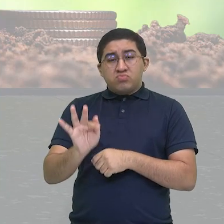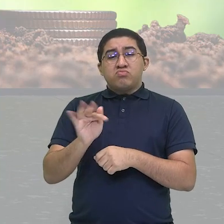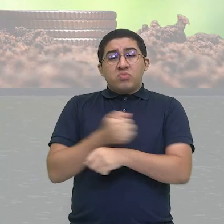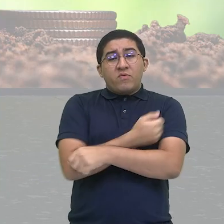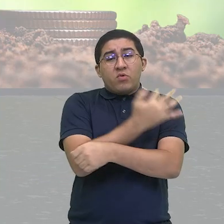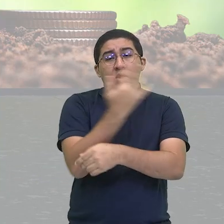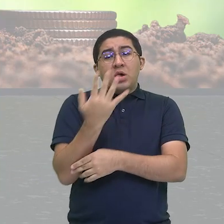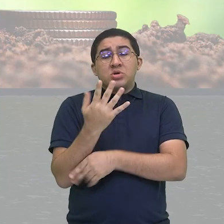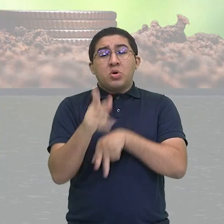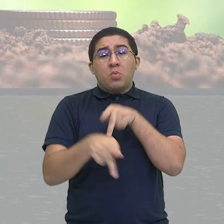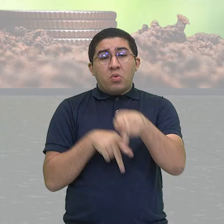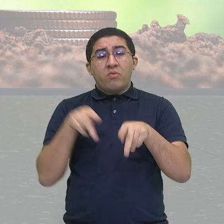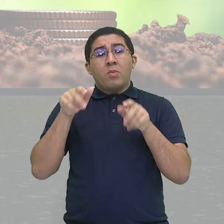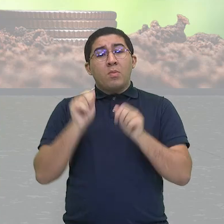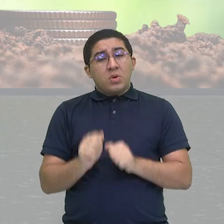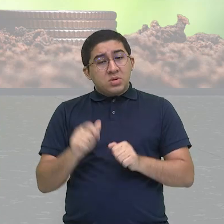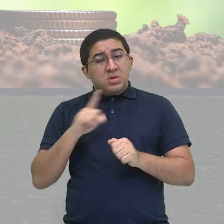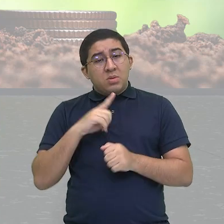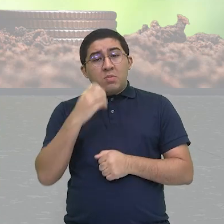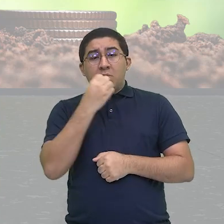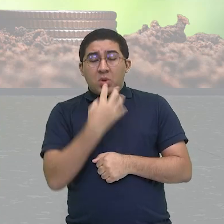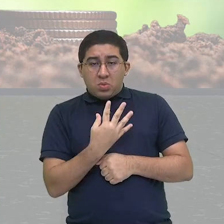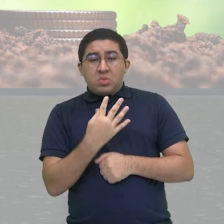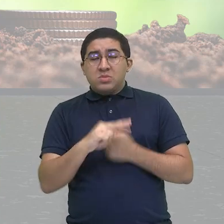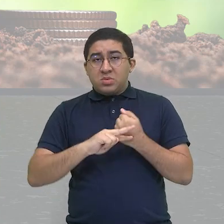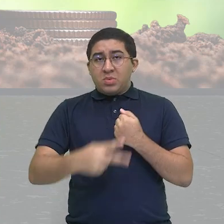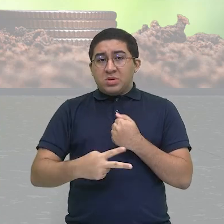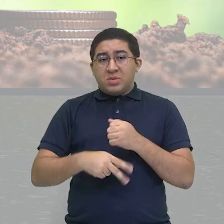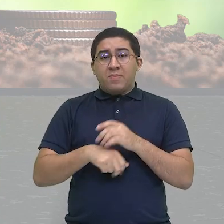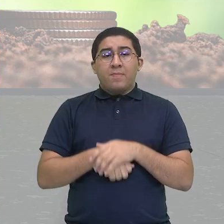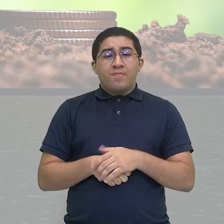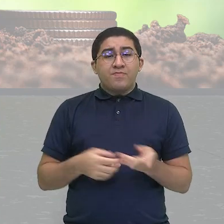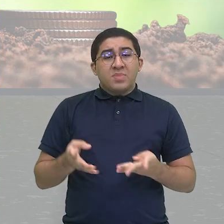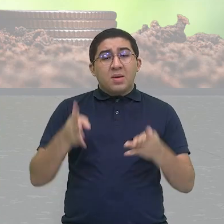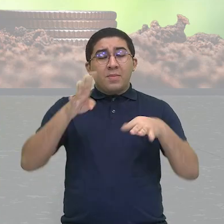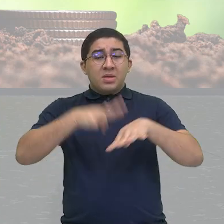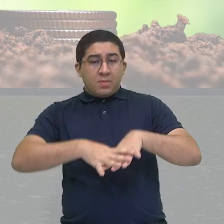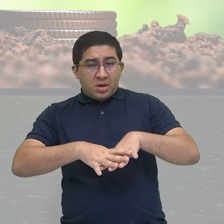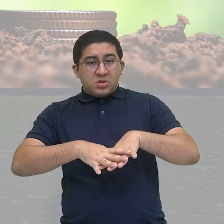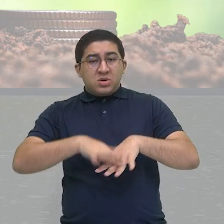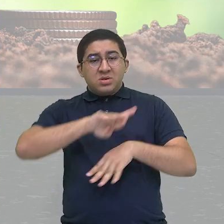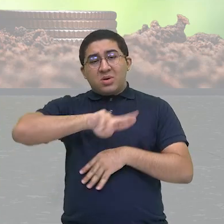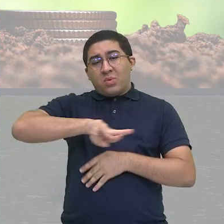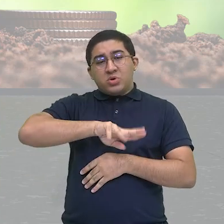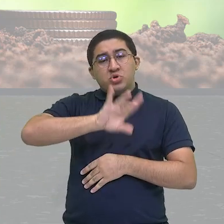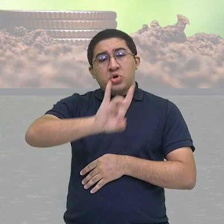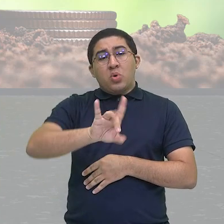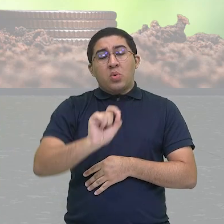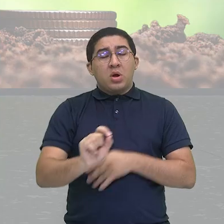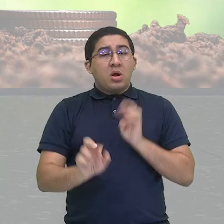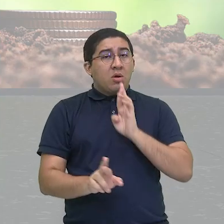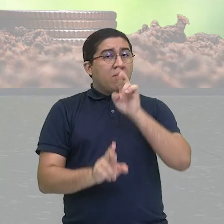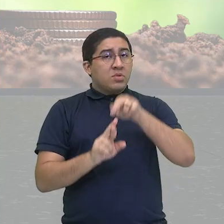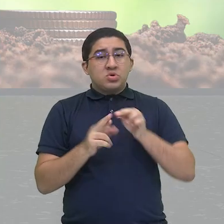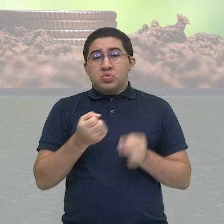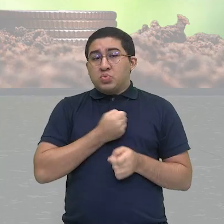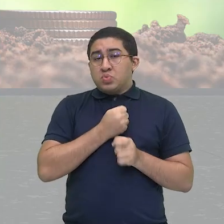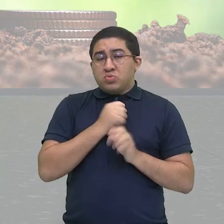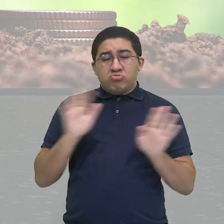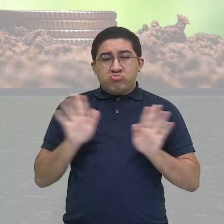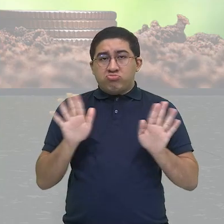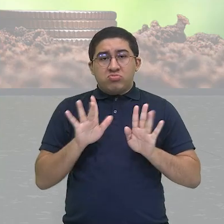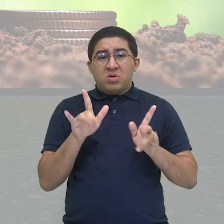seus povos possam prosperar. Isso mesmo. Então, a matemática, ela não é apenas sobre números, tá? Mas ela é